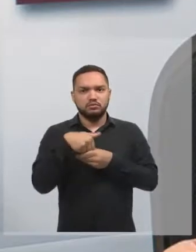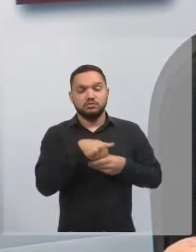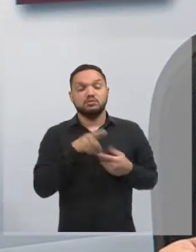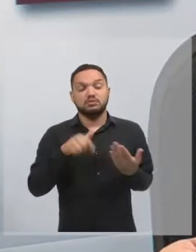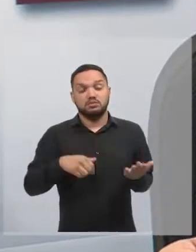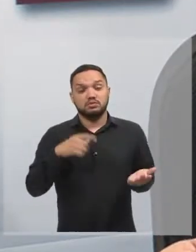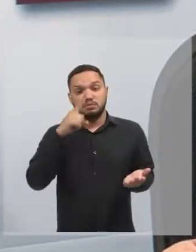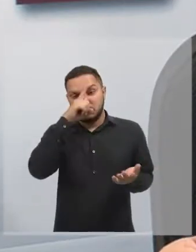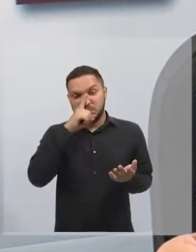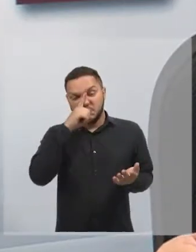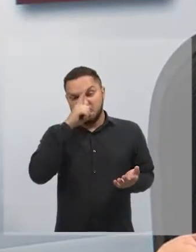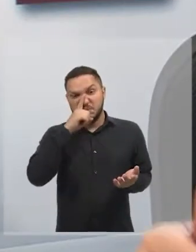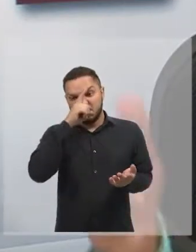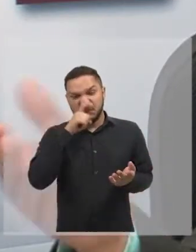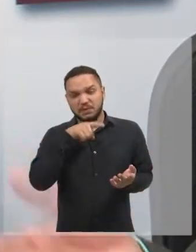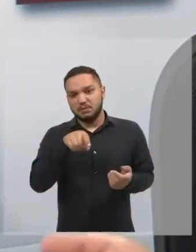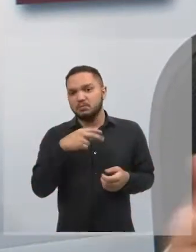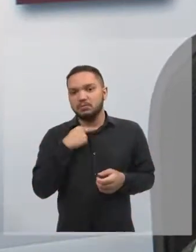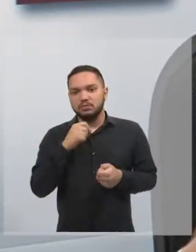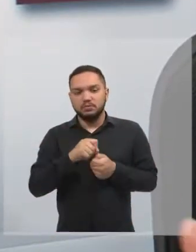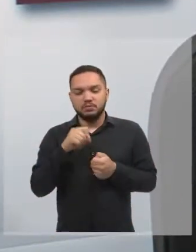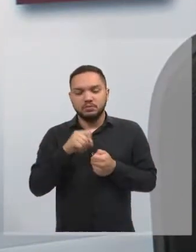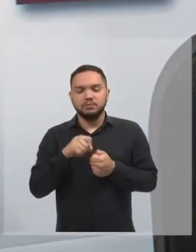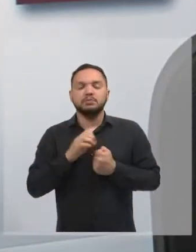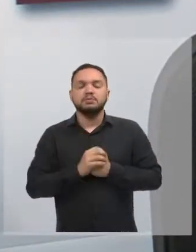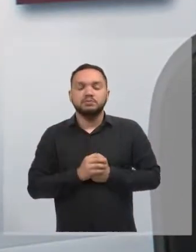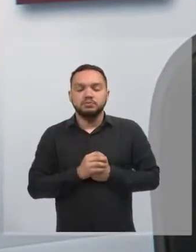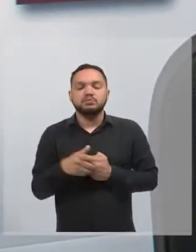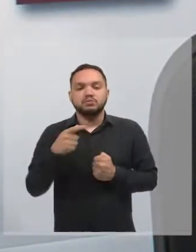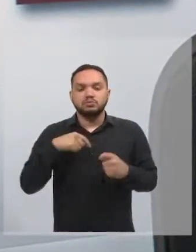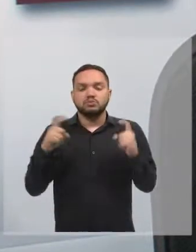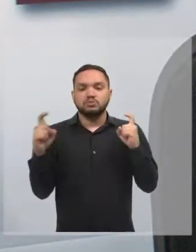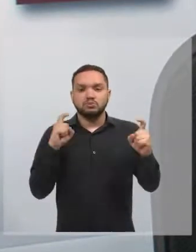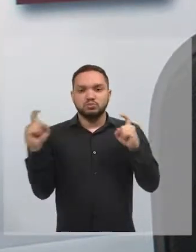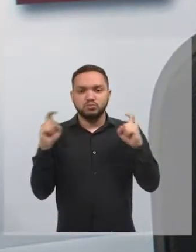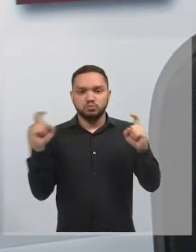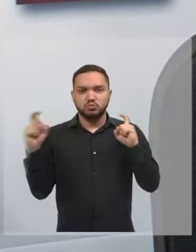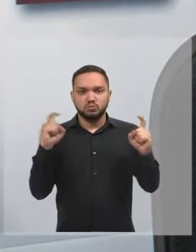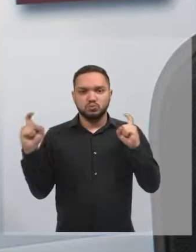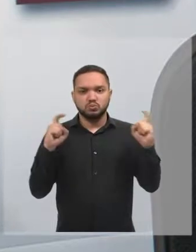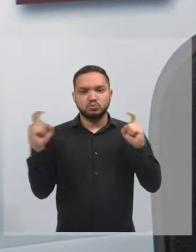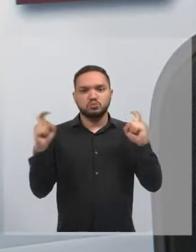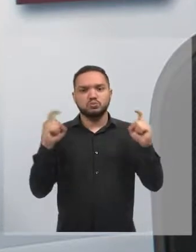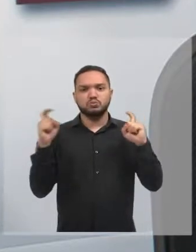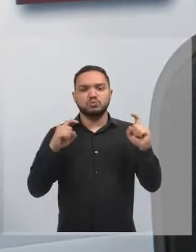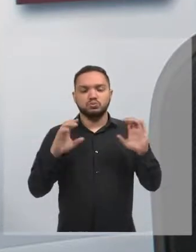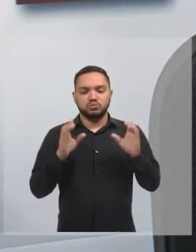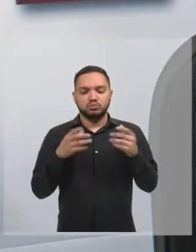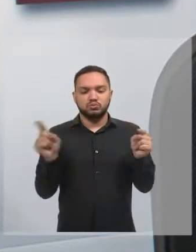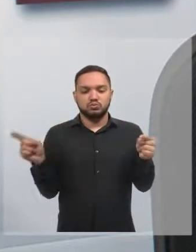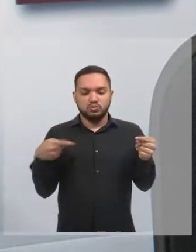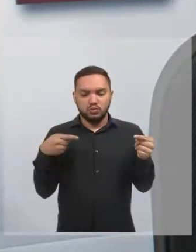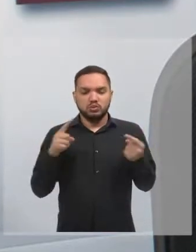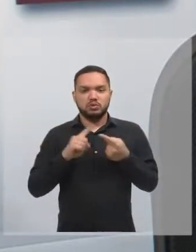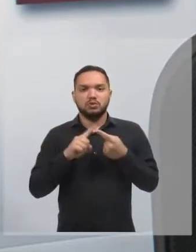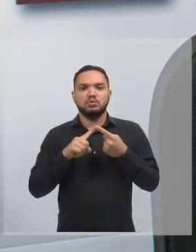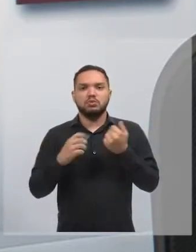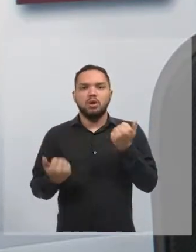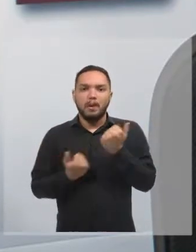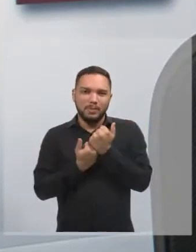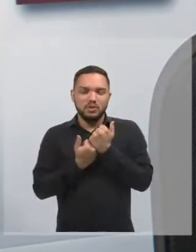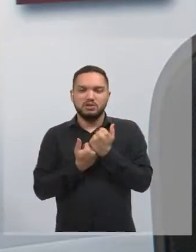é perigoso. Aquilo que nós falamos, a discussão de oposição à situação hoje do